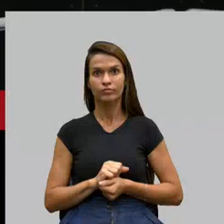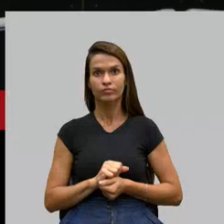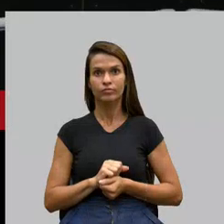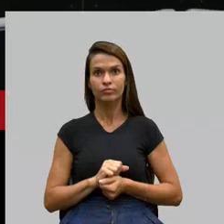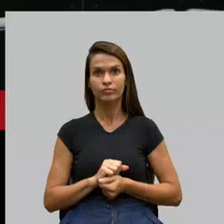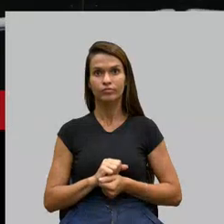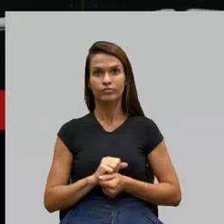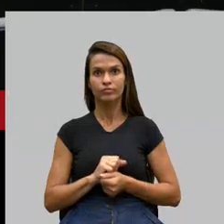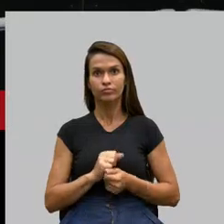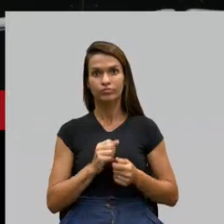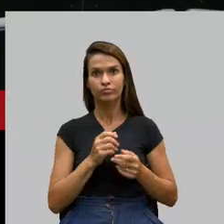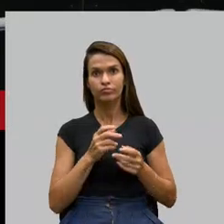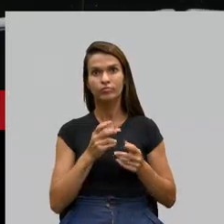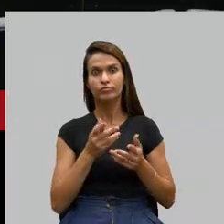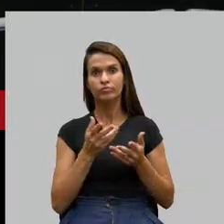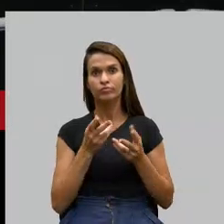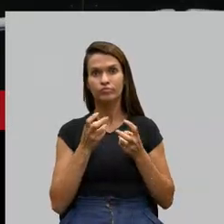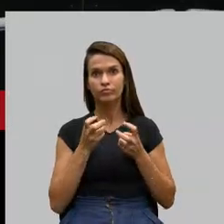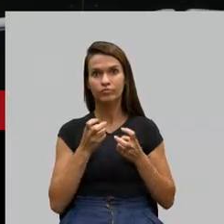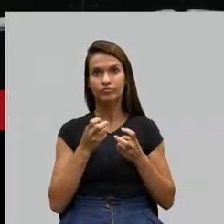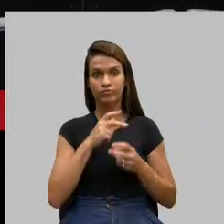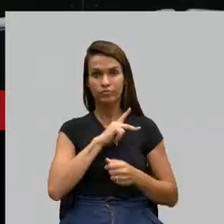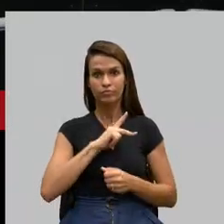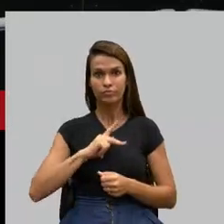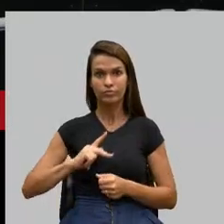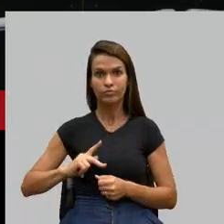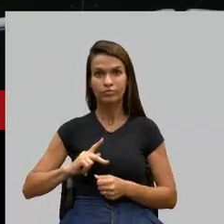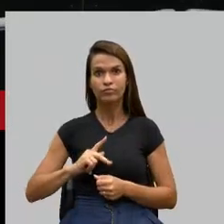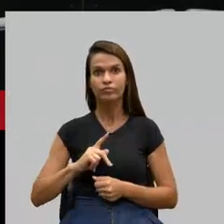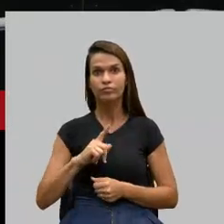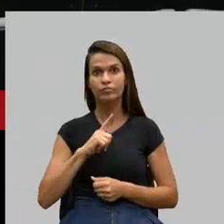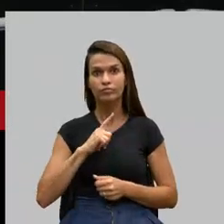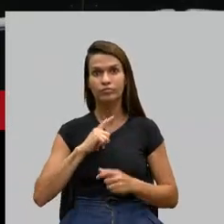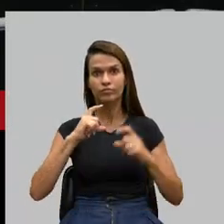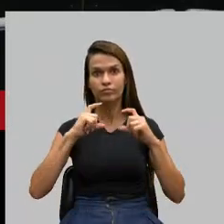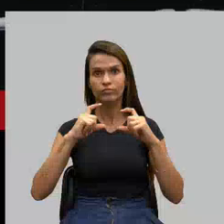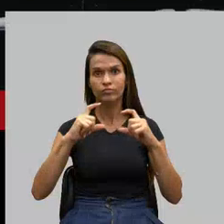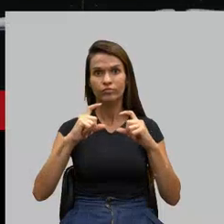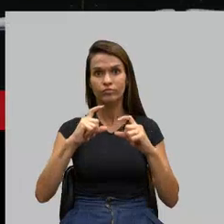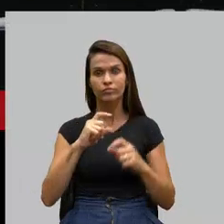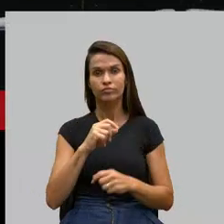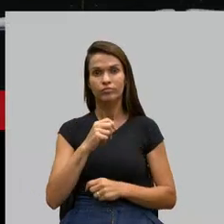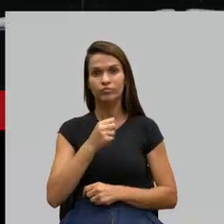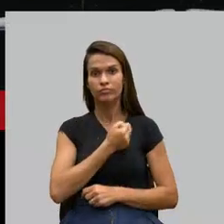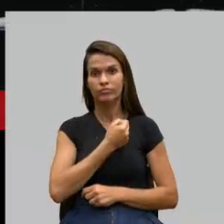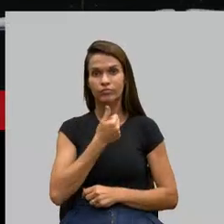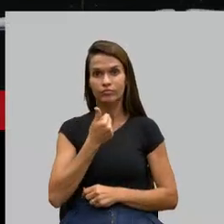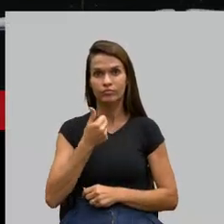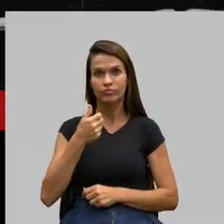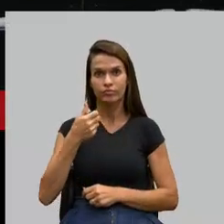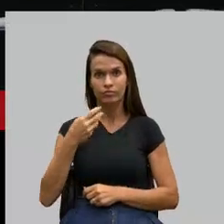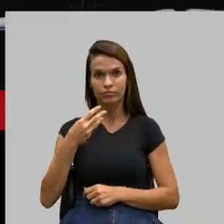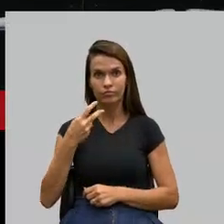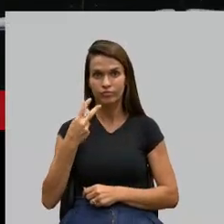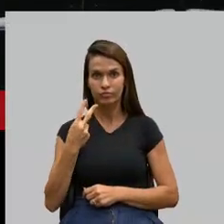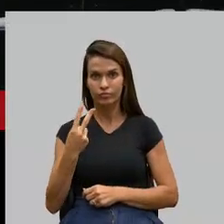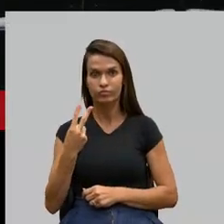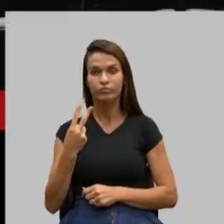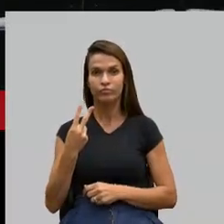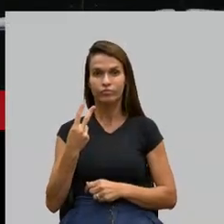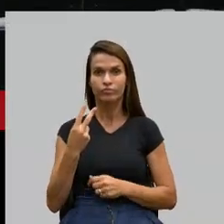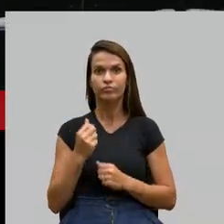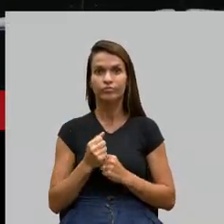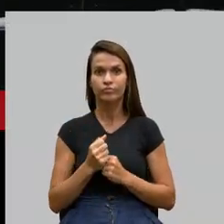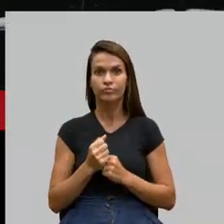biométrico no terminal a presidência nos termos do parágrafo primeo do artigo 132 do Regimento Interno dispensa